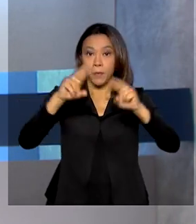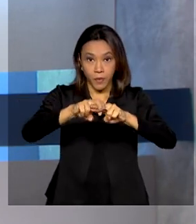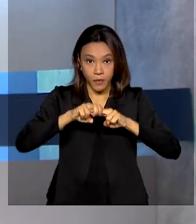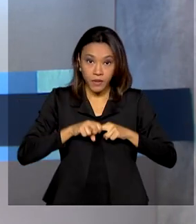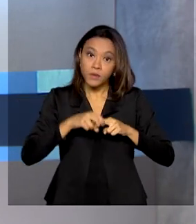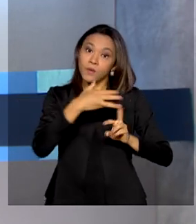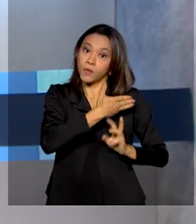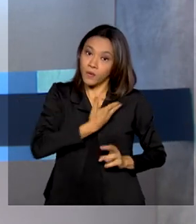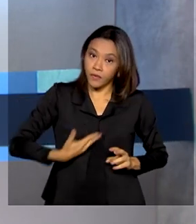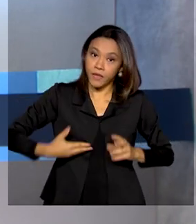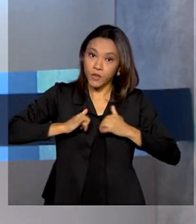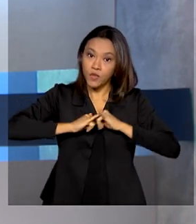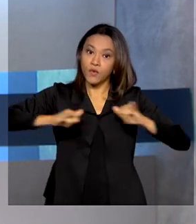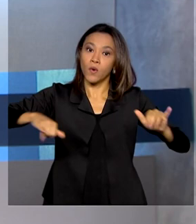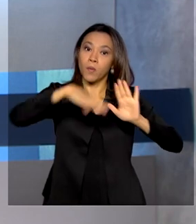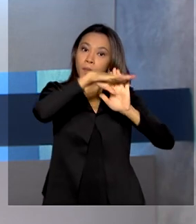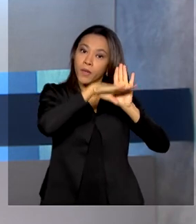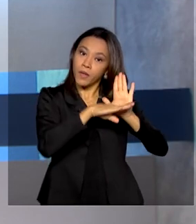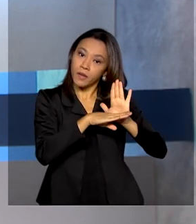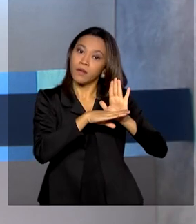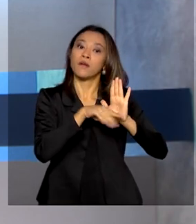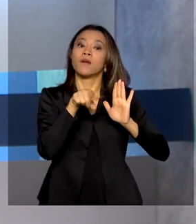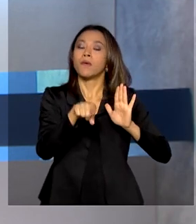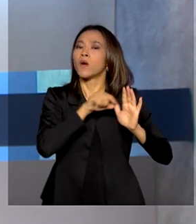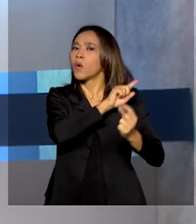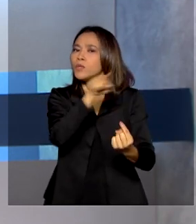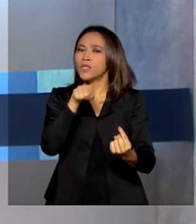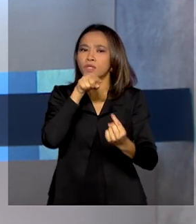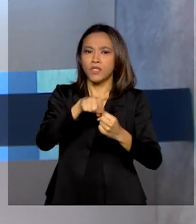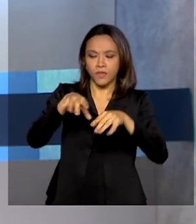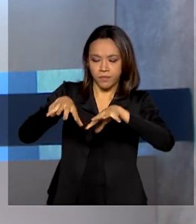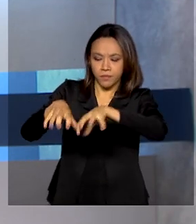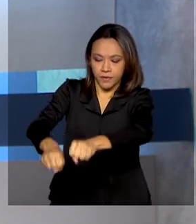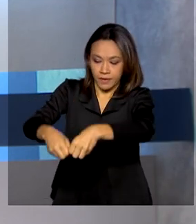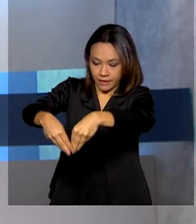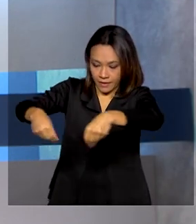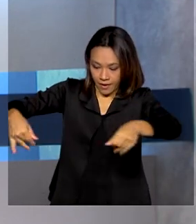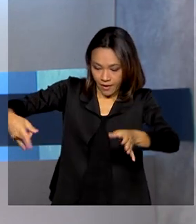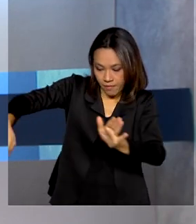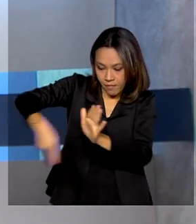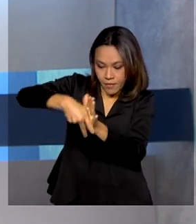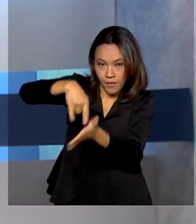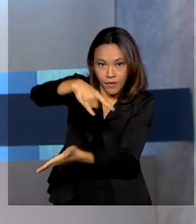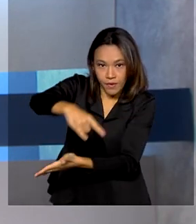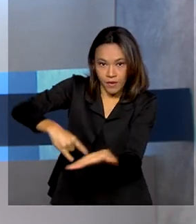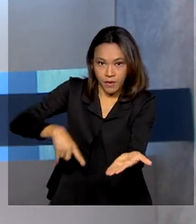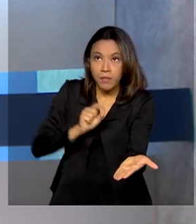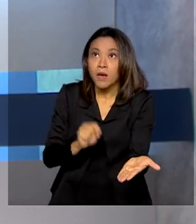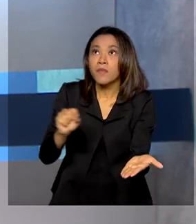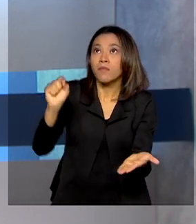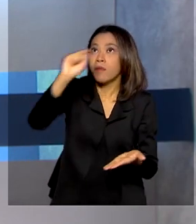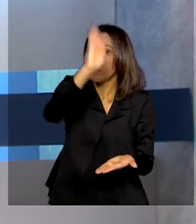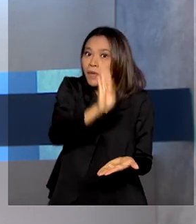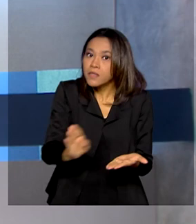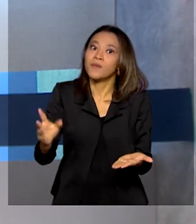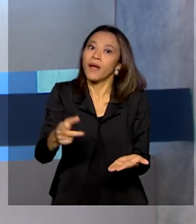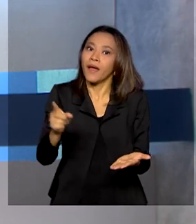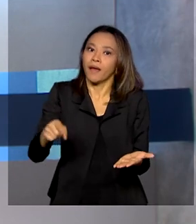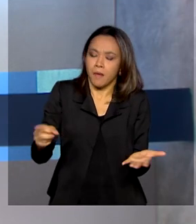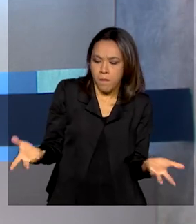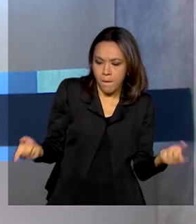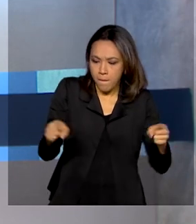lançou o programa pravaler para regularização Ambiental de propriedades rurais em todo o país a ideia é unir